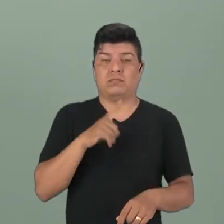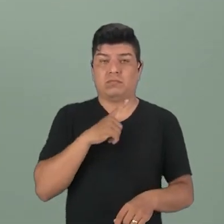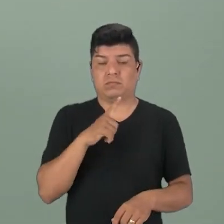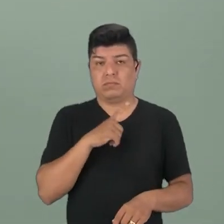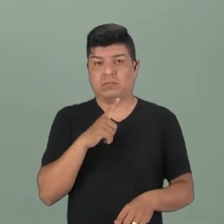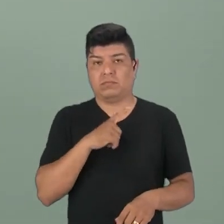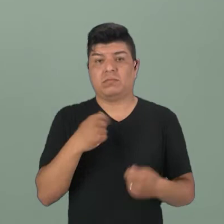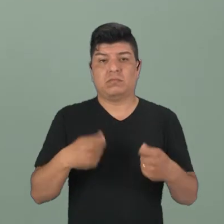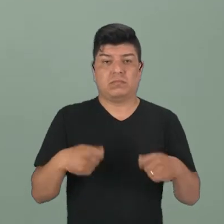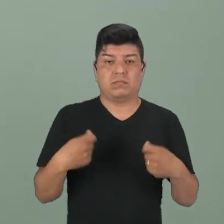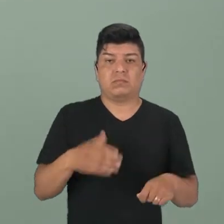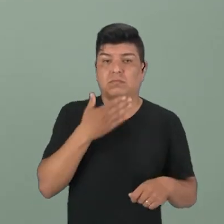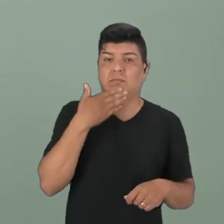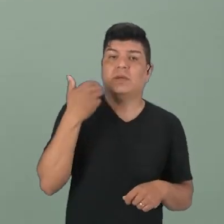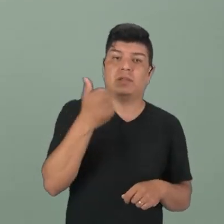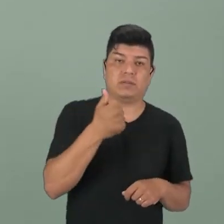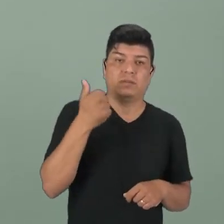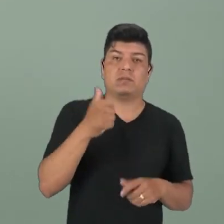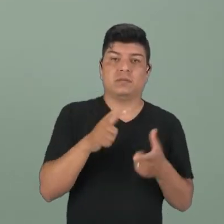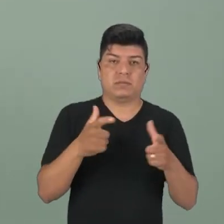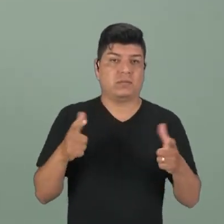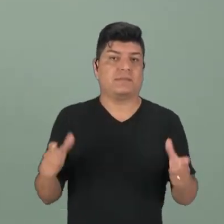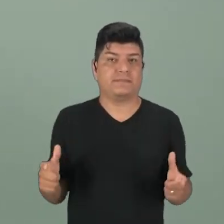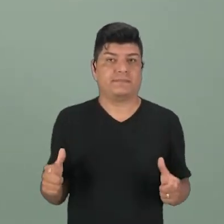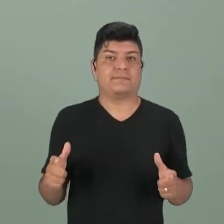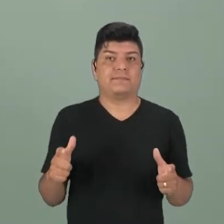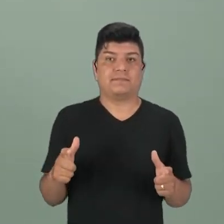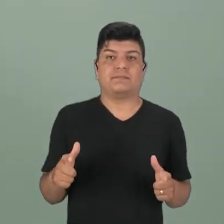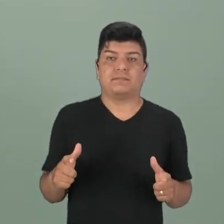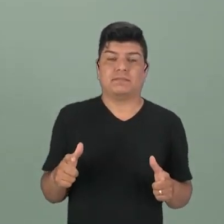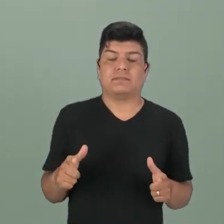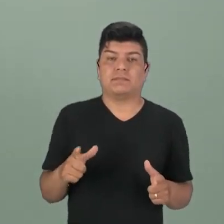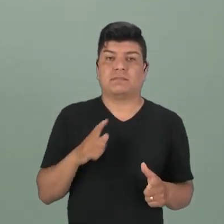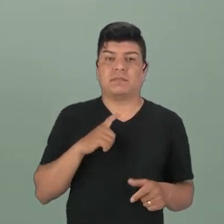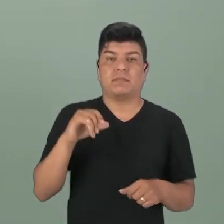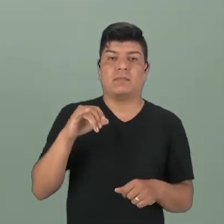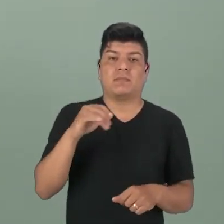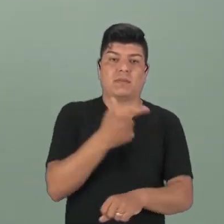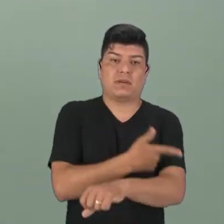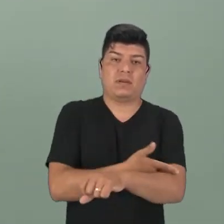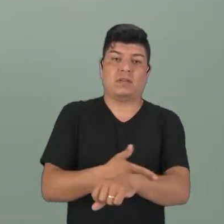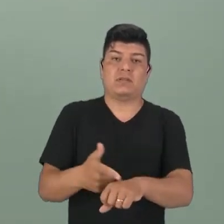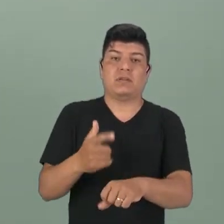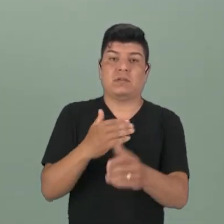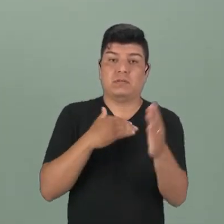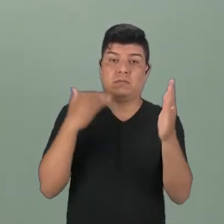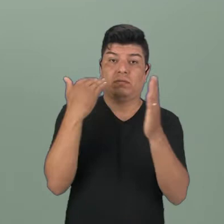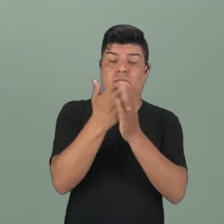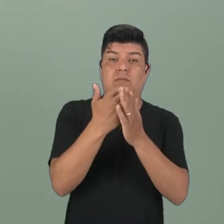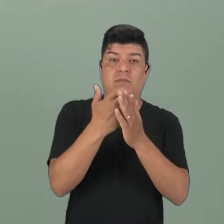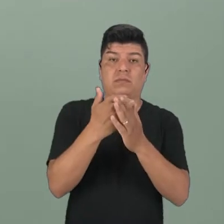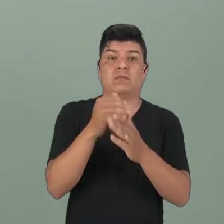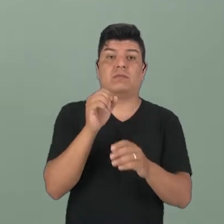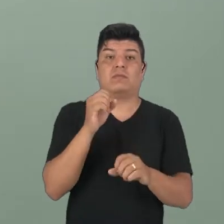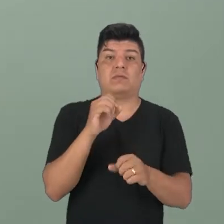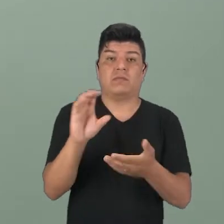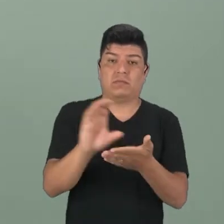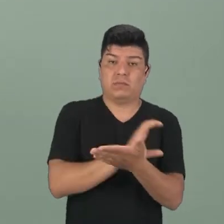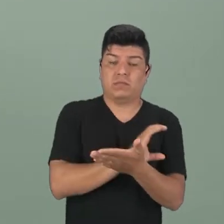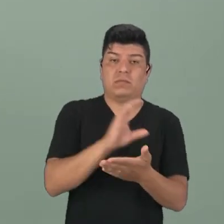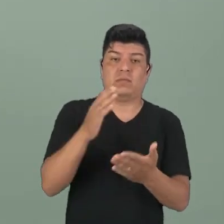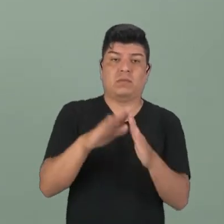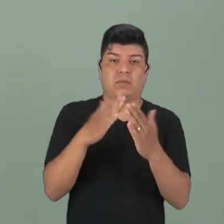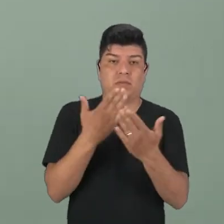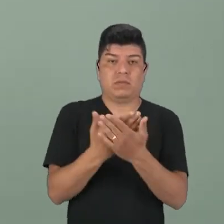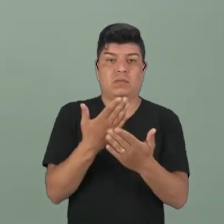uma necessidade de melhorias, de crescimento, né? A educação vai aumentar, vai ter que investir em escolas,